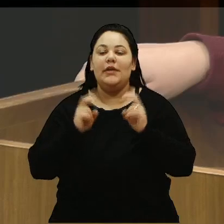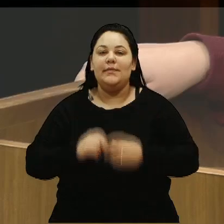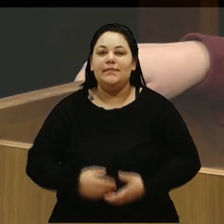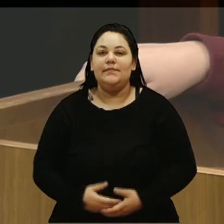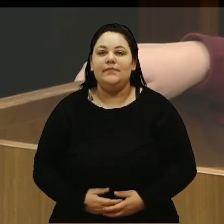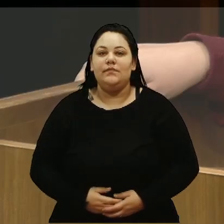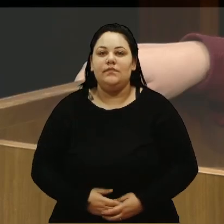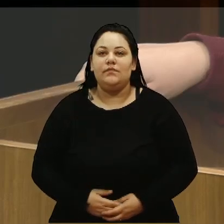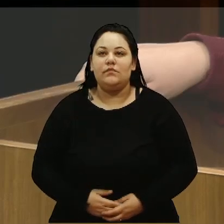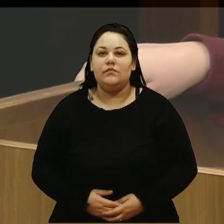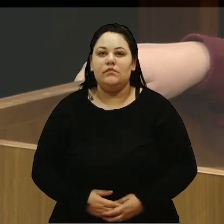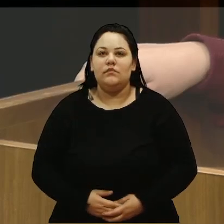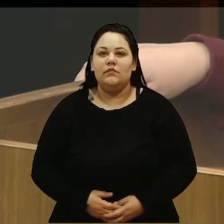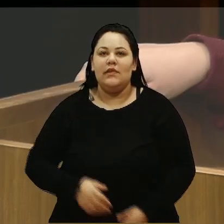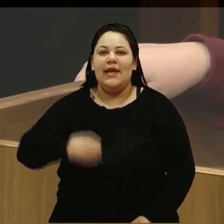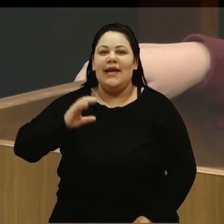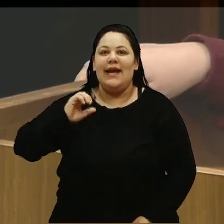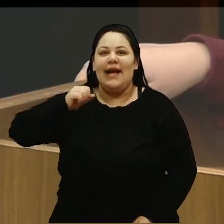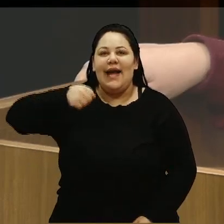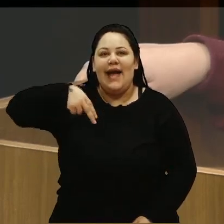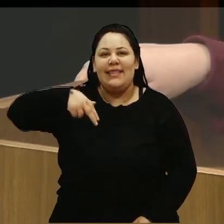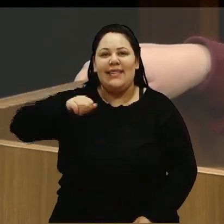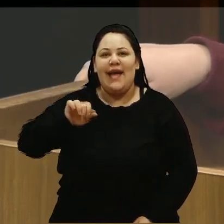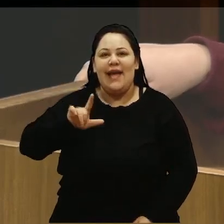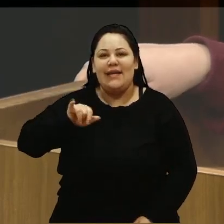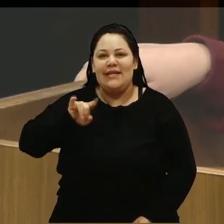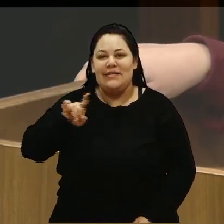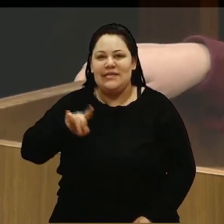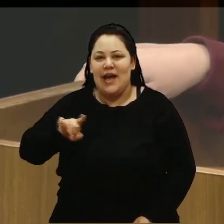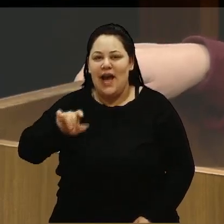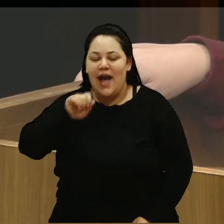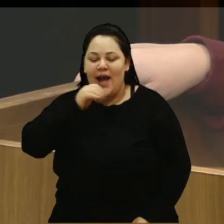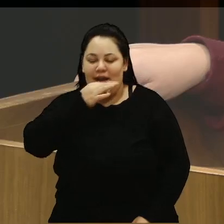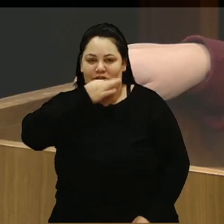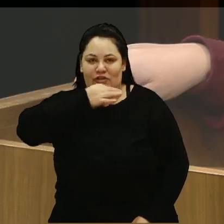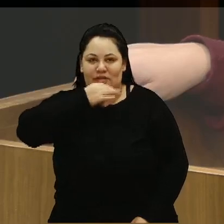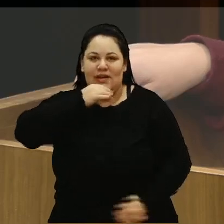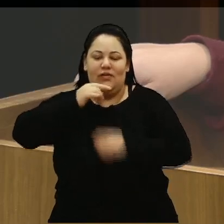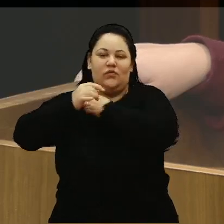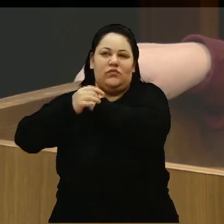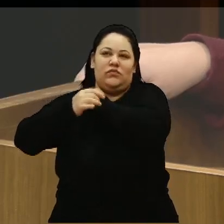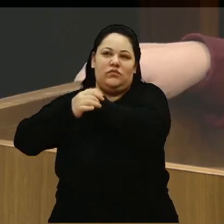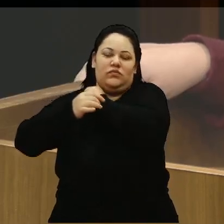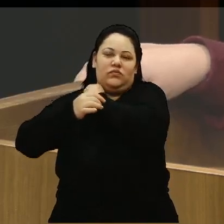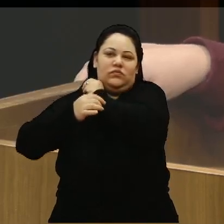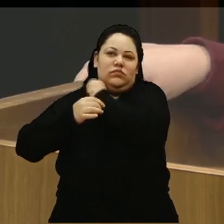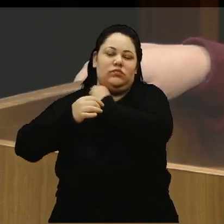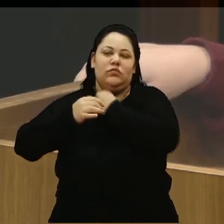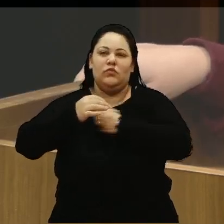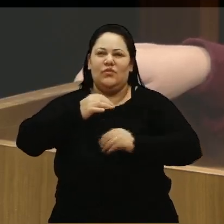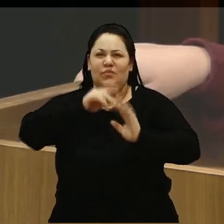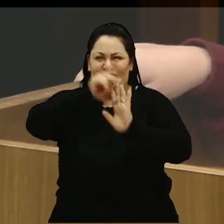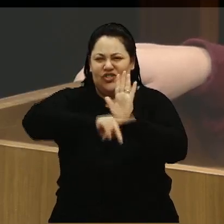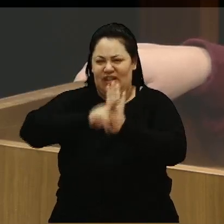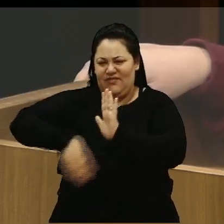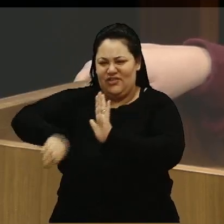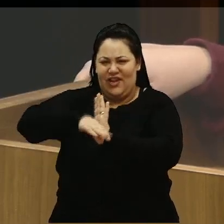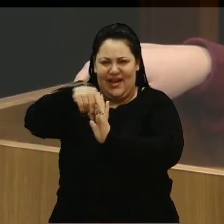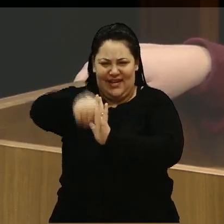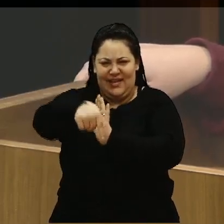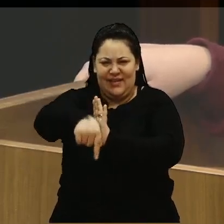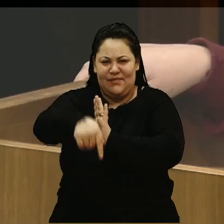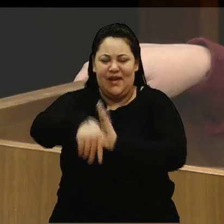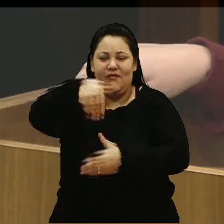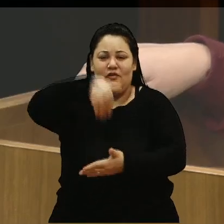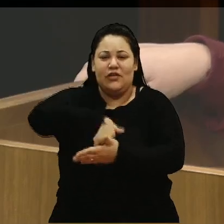do Canaliza Caxias, né? O projeto que vai vir para a Câmara de Vereadores para a gente votar aqueles 80 milhões anunciados,